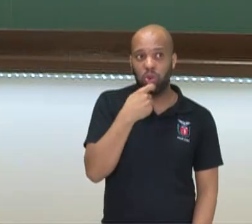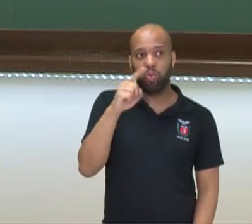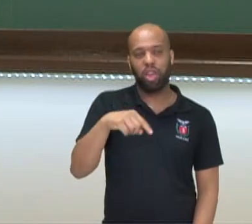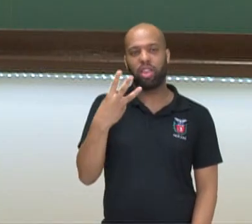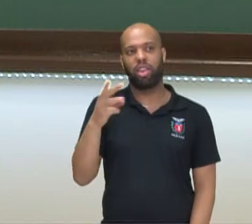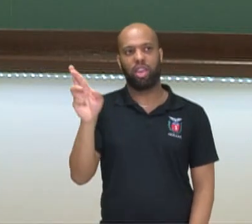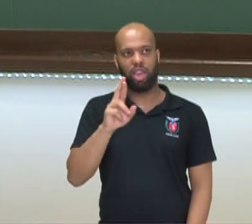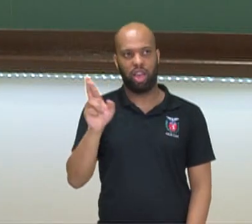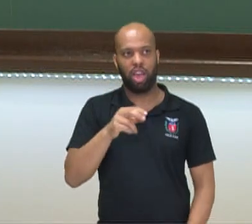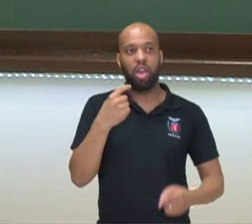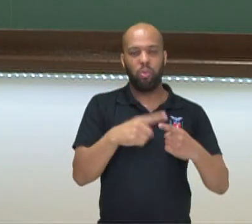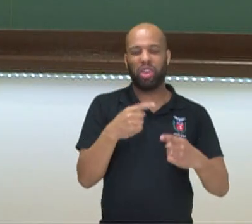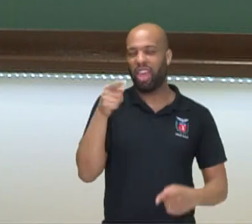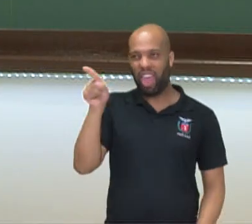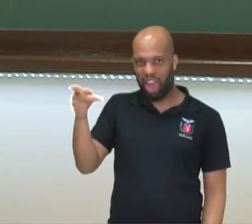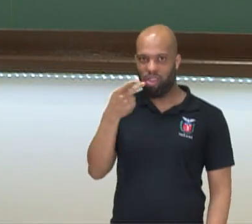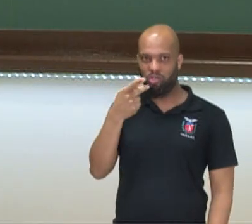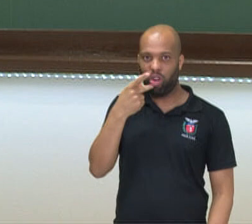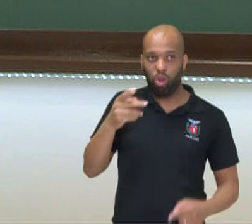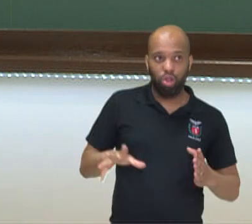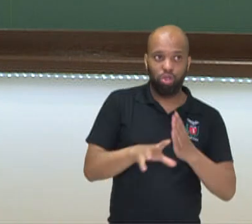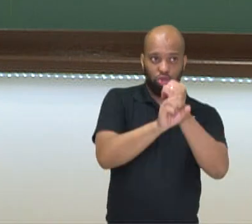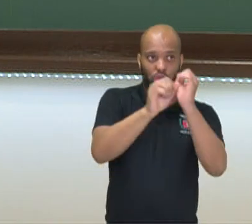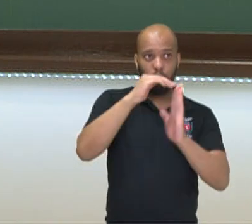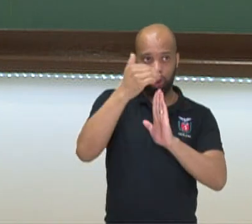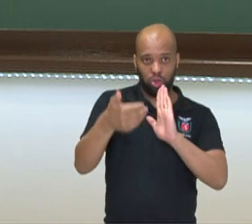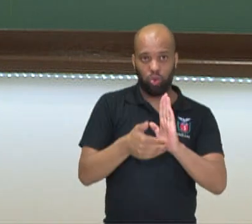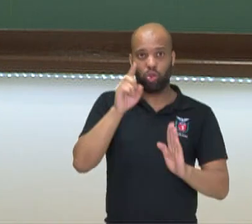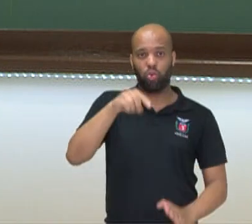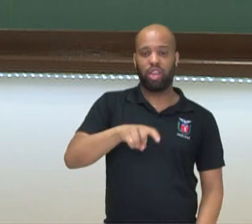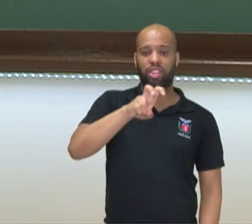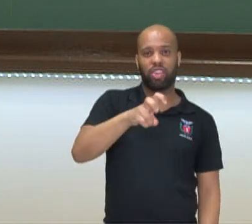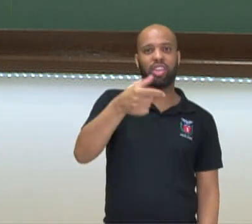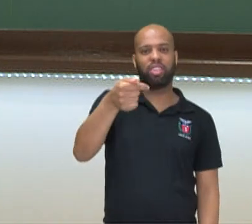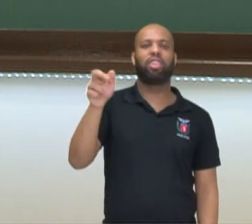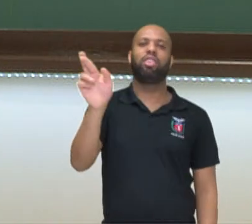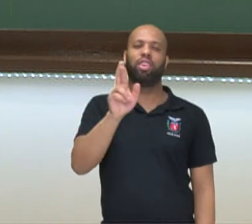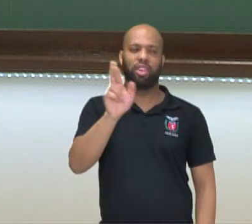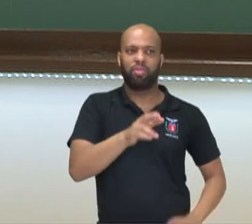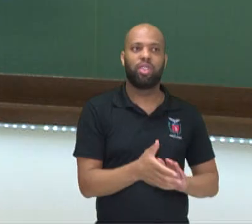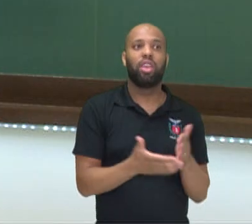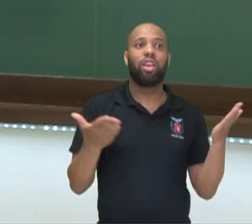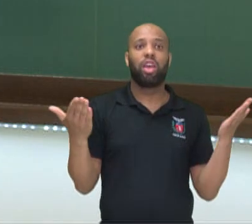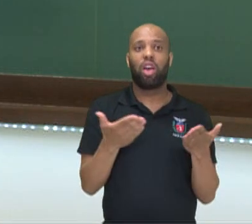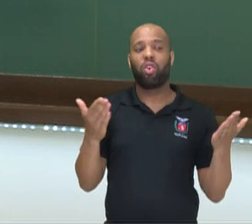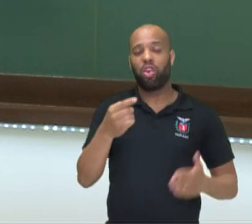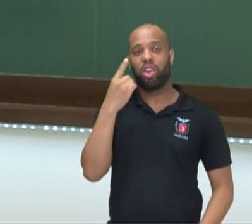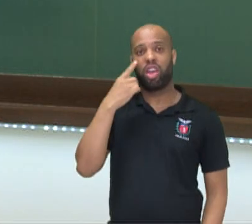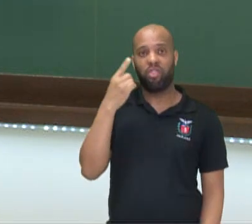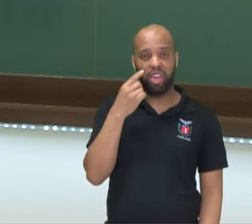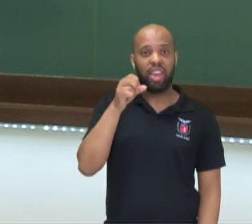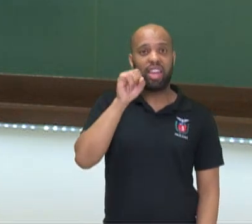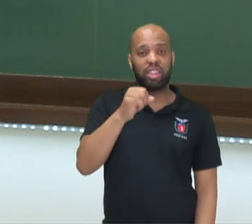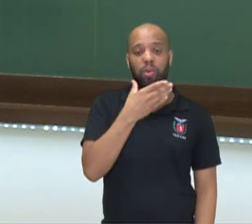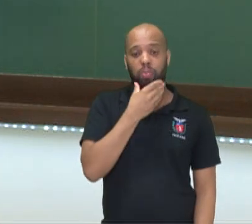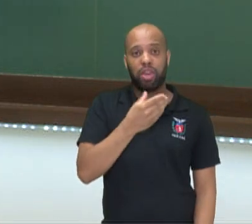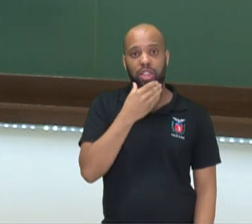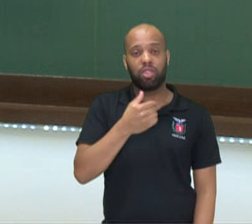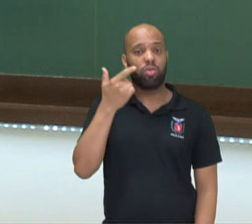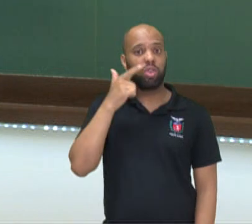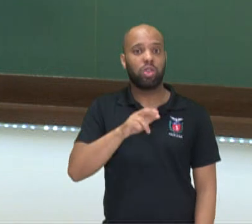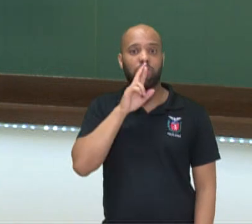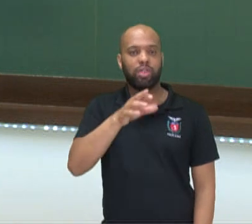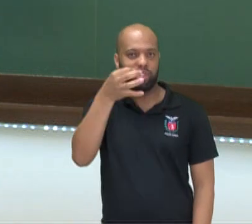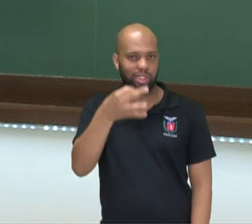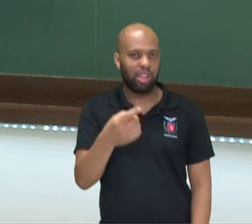tá? Usa o que você acha melhor, tá? Agora vamos ver se o Denis acertou ou não, ver o que a